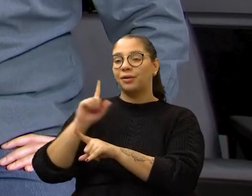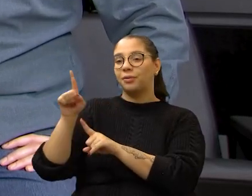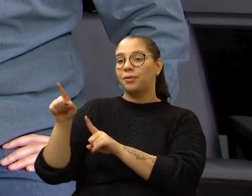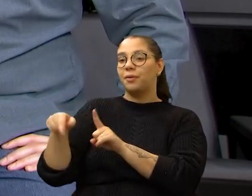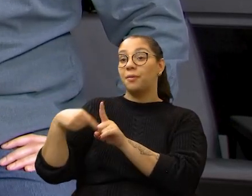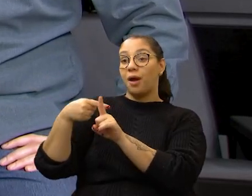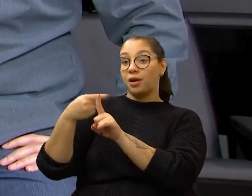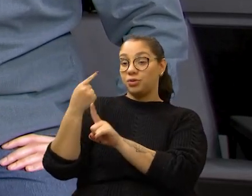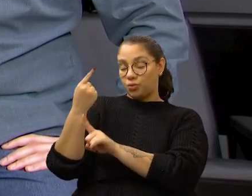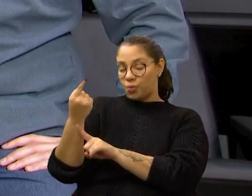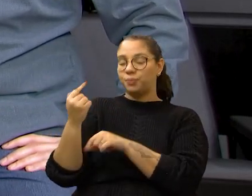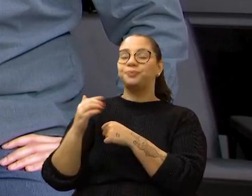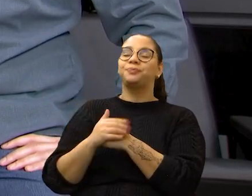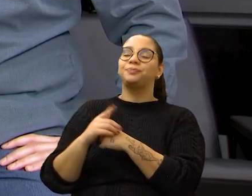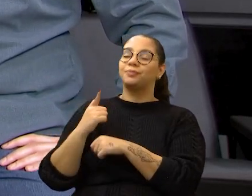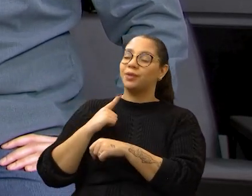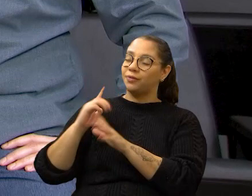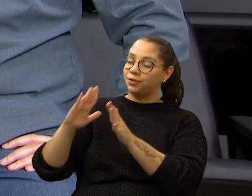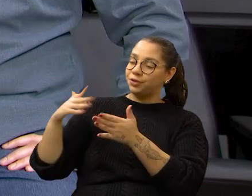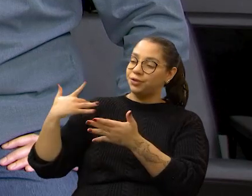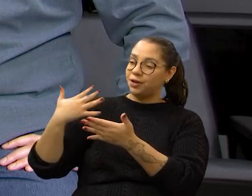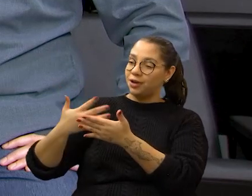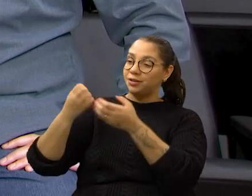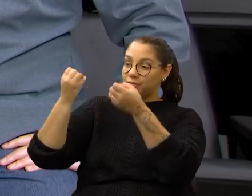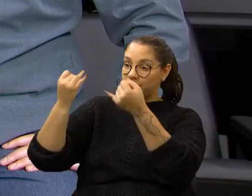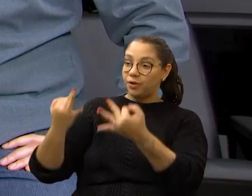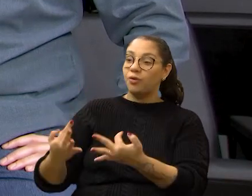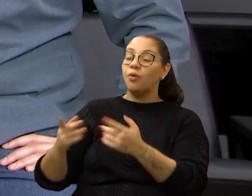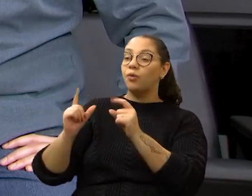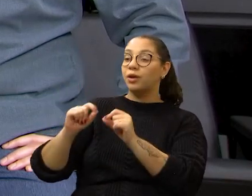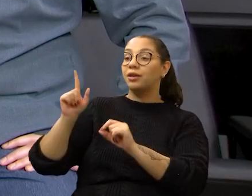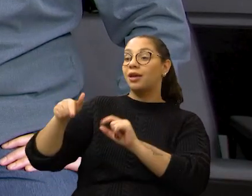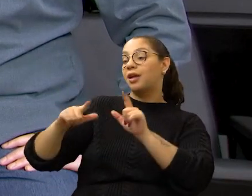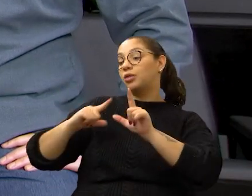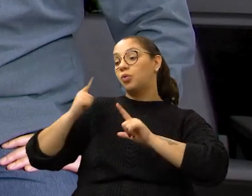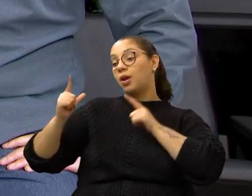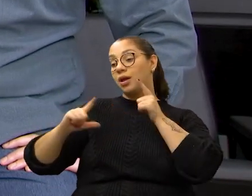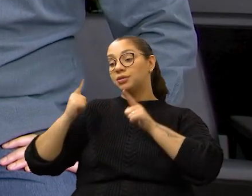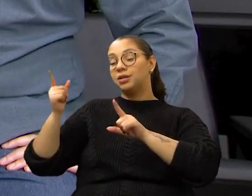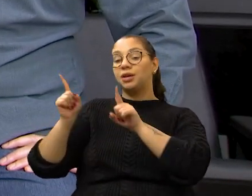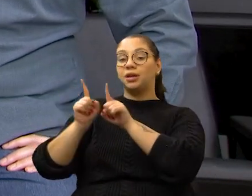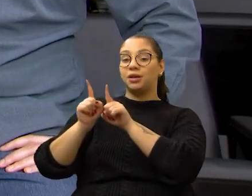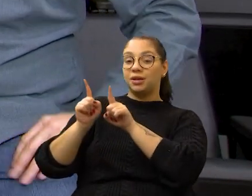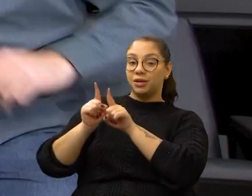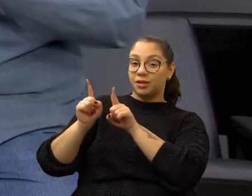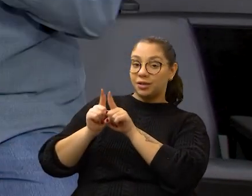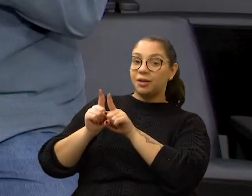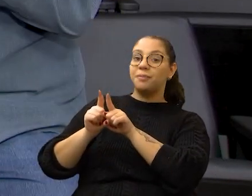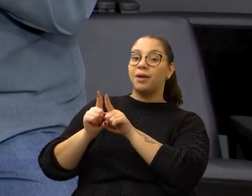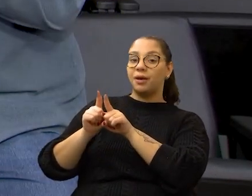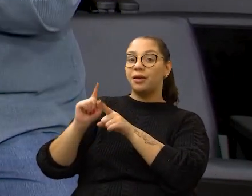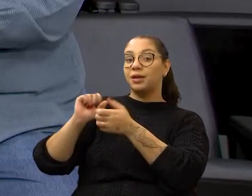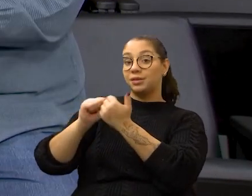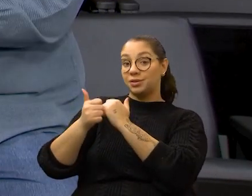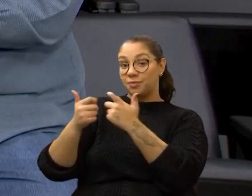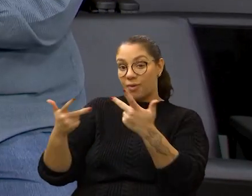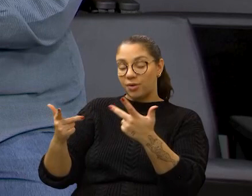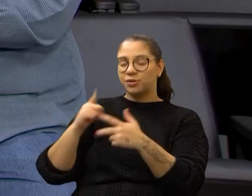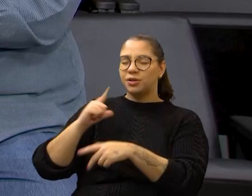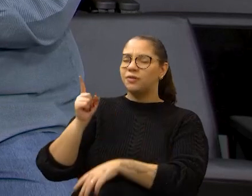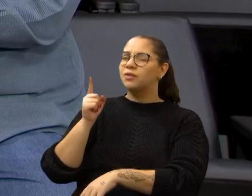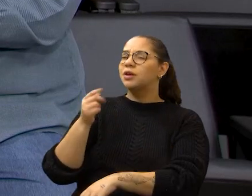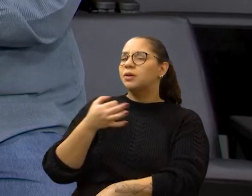encerrar, vereadora, a gente citou já aqui ao longo do nosso Em Pauta a questão do lazer e do esporte. E recentemente você fez